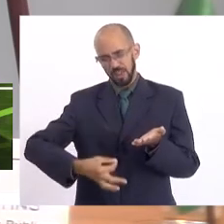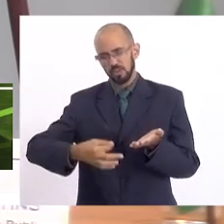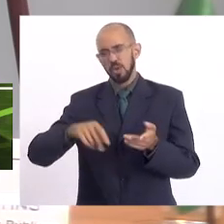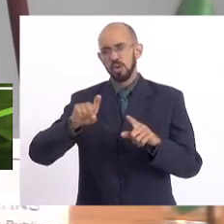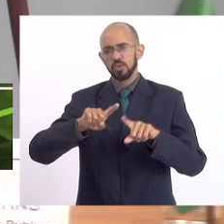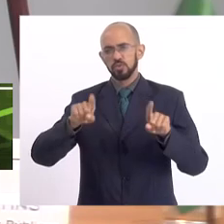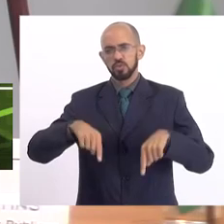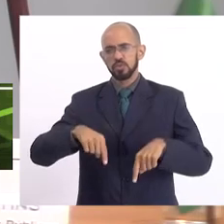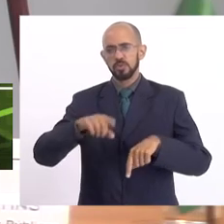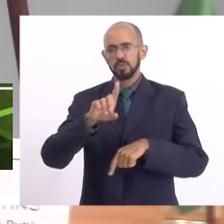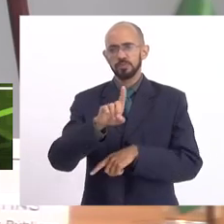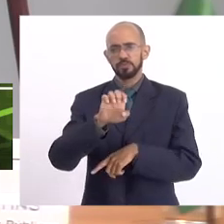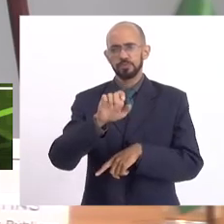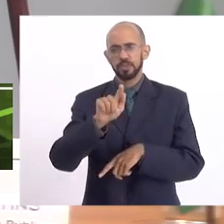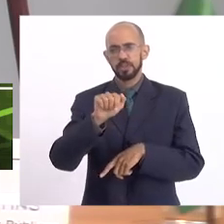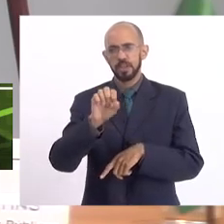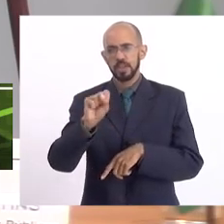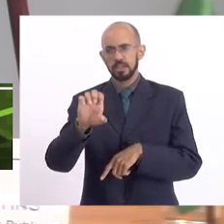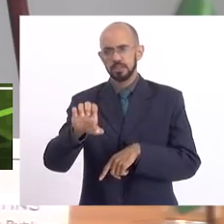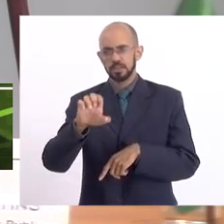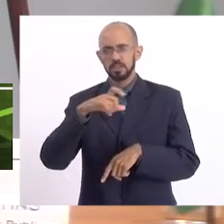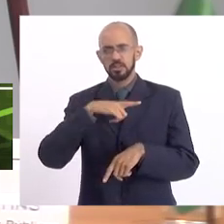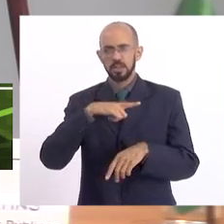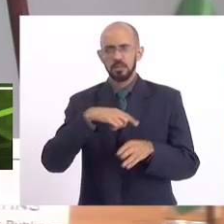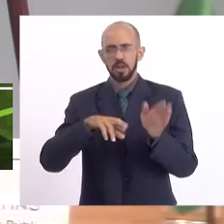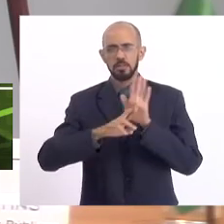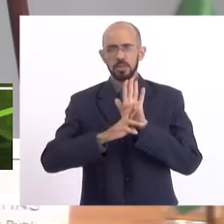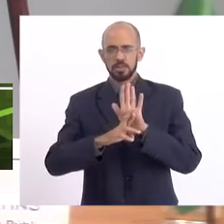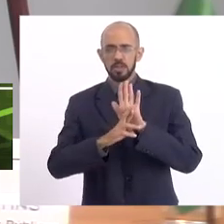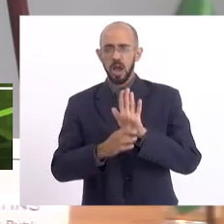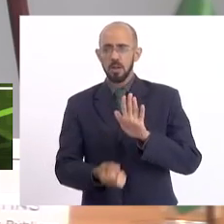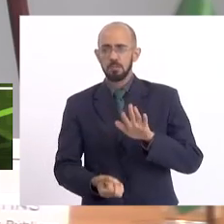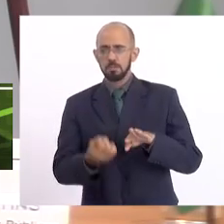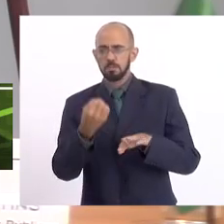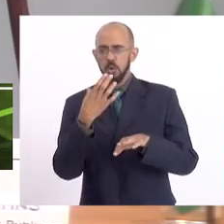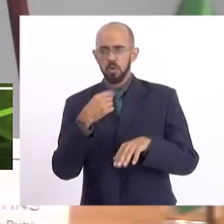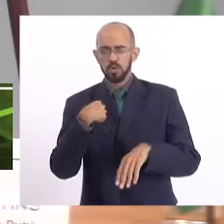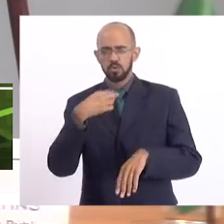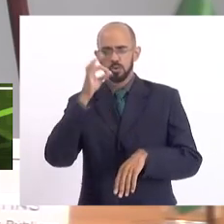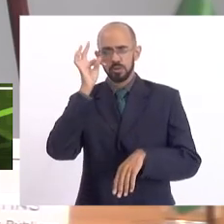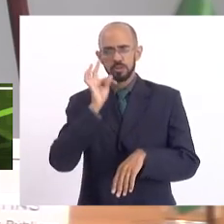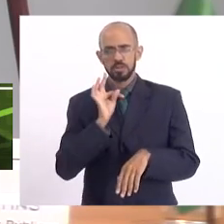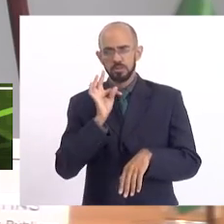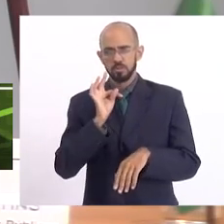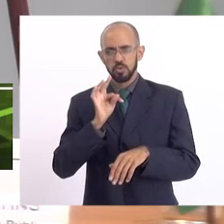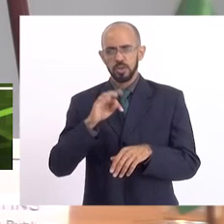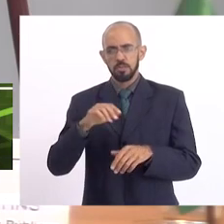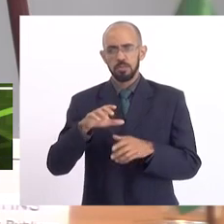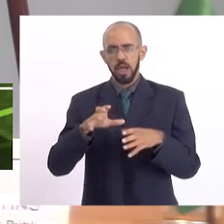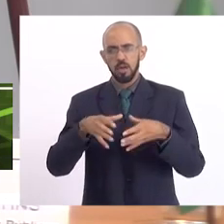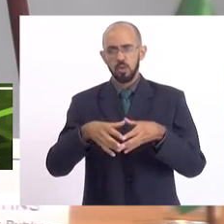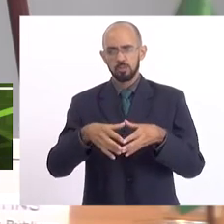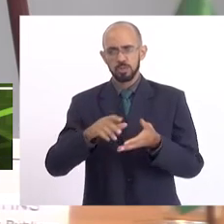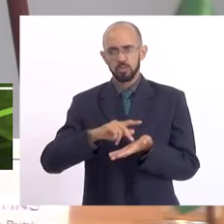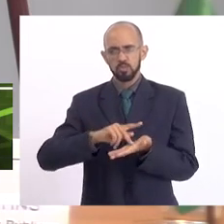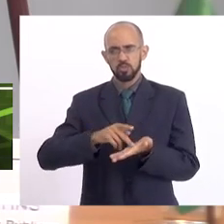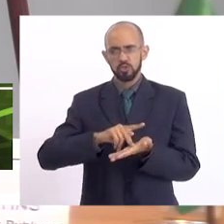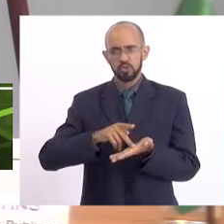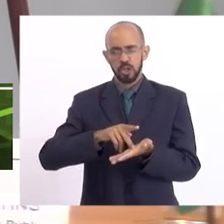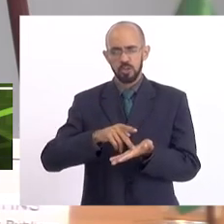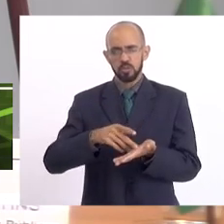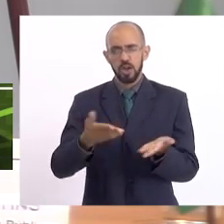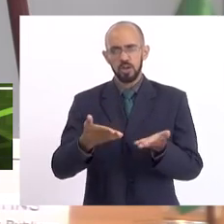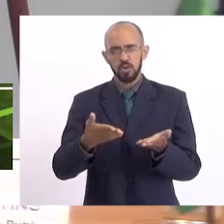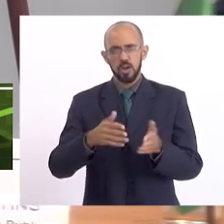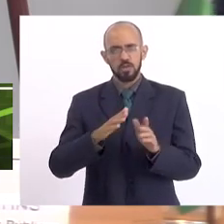estão muito bem representados, eu sou testemunha, pela condução do sindicato, tá? Então, eu vou passar a palavra de novo para